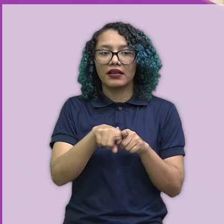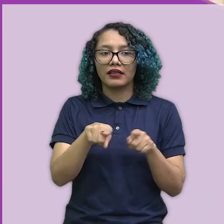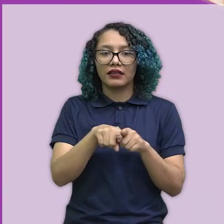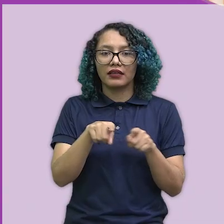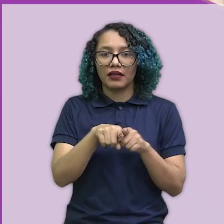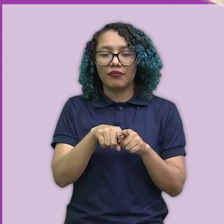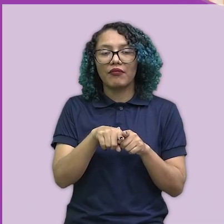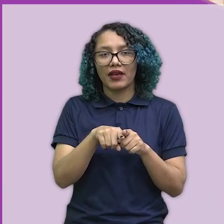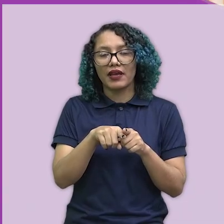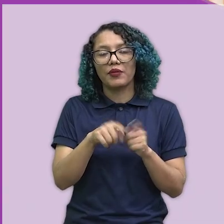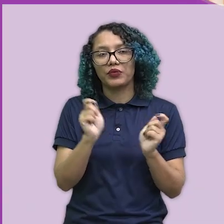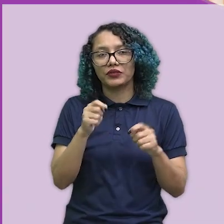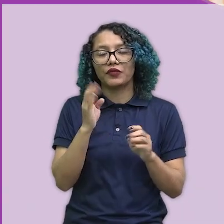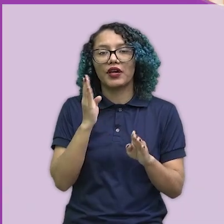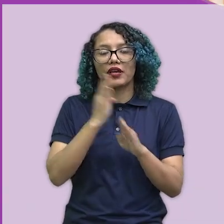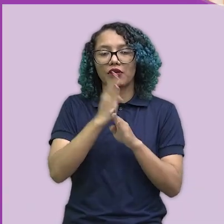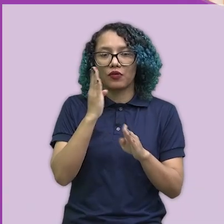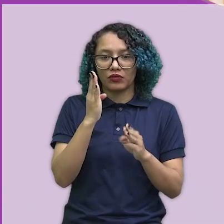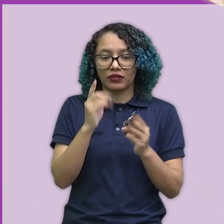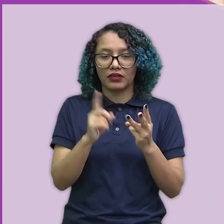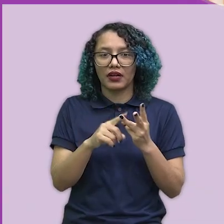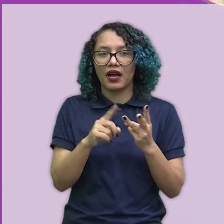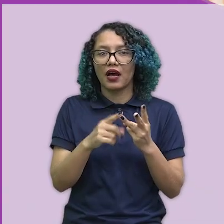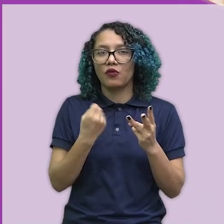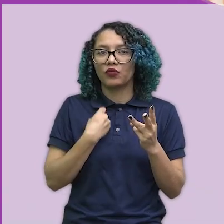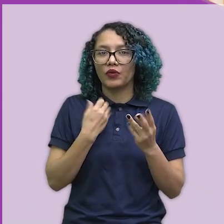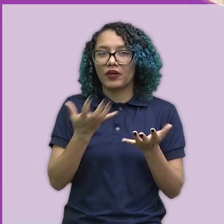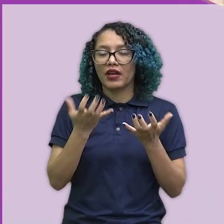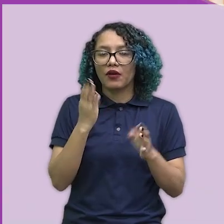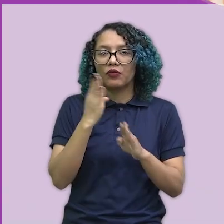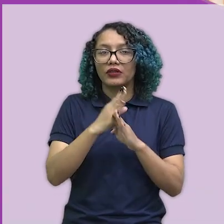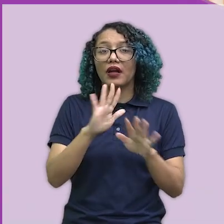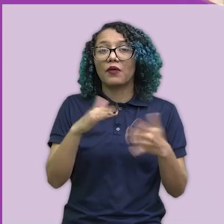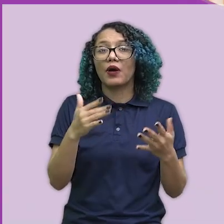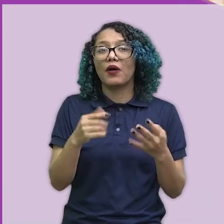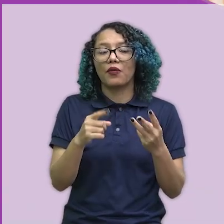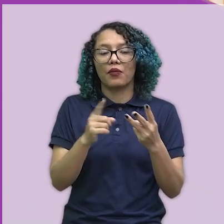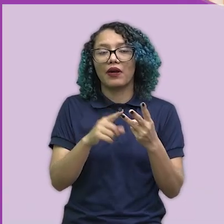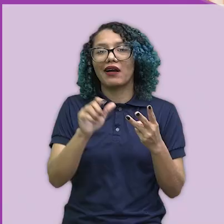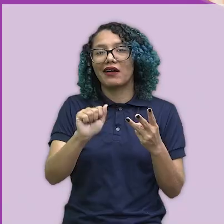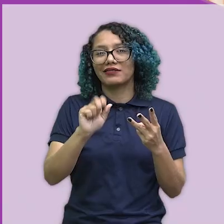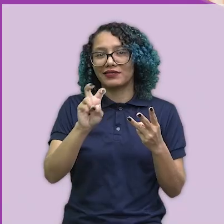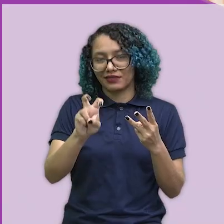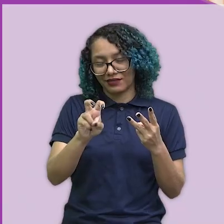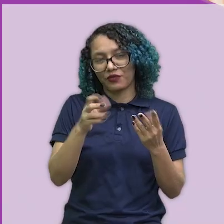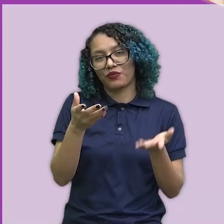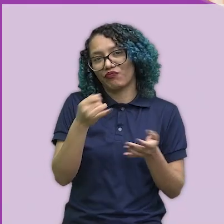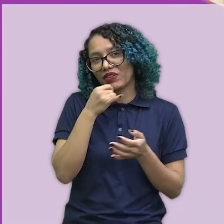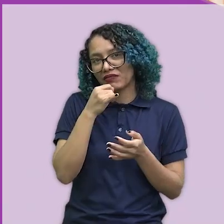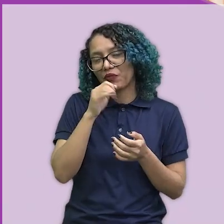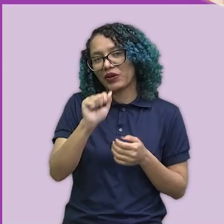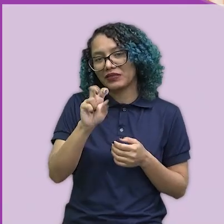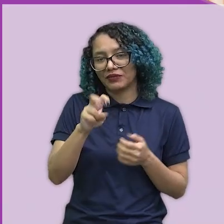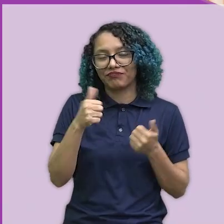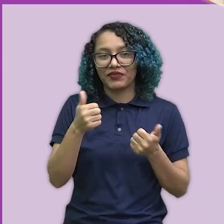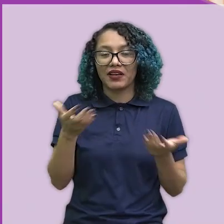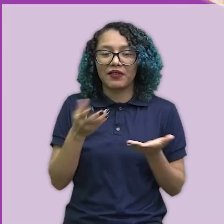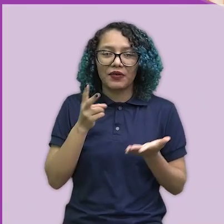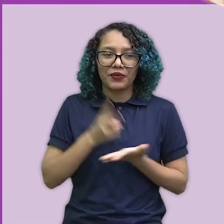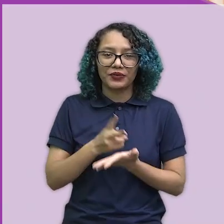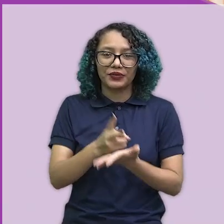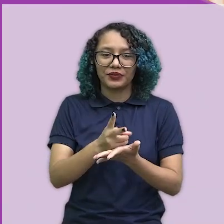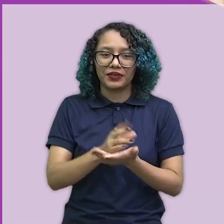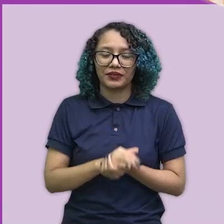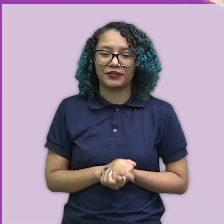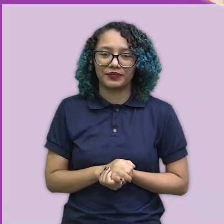gente quer identificar, que nesse caso aí foi o A5, né, o quinto elemento da sequência. Beleza? Vamos dar sequência